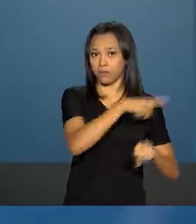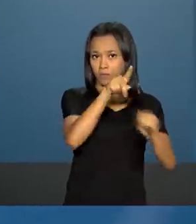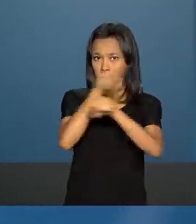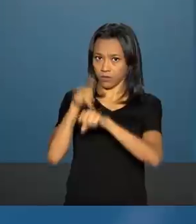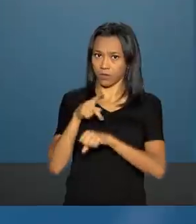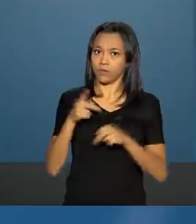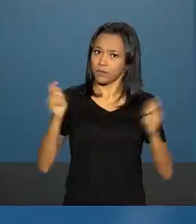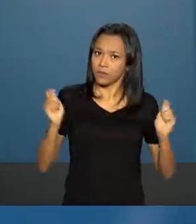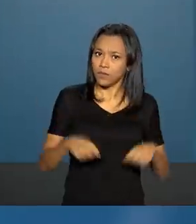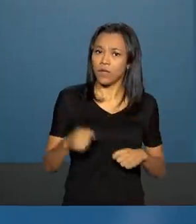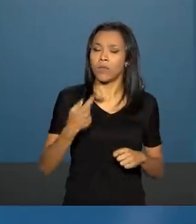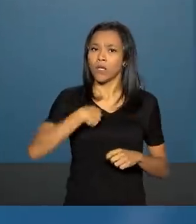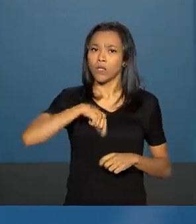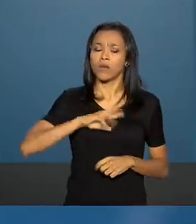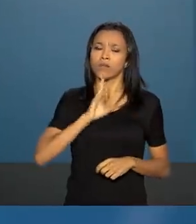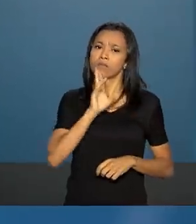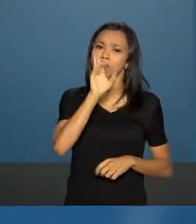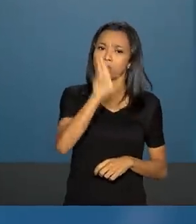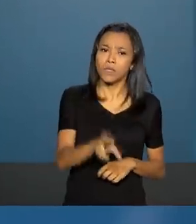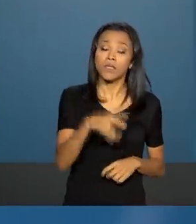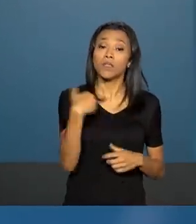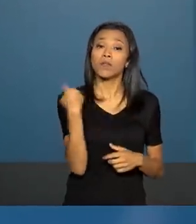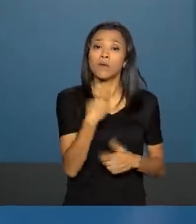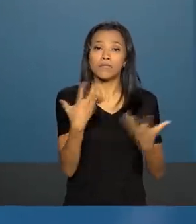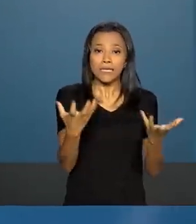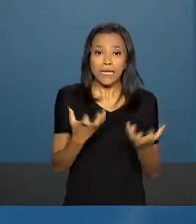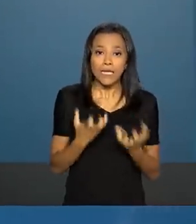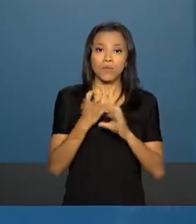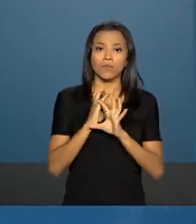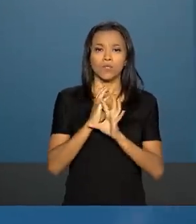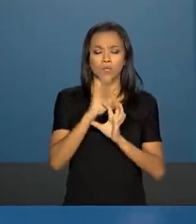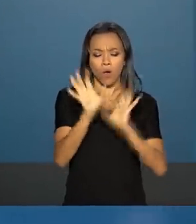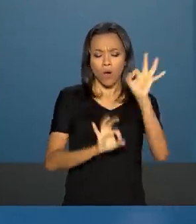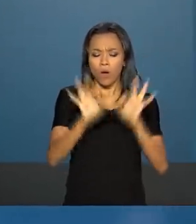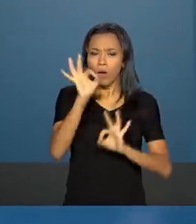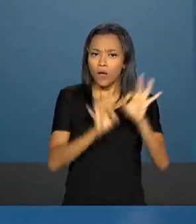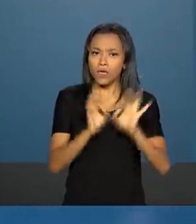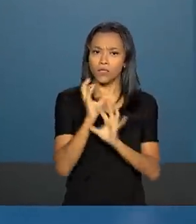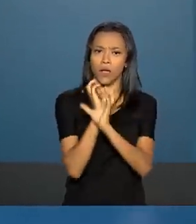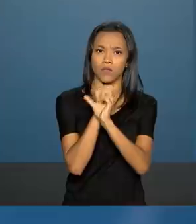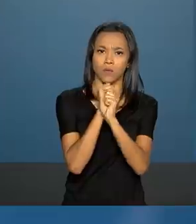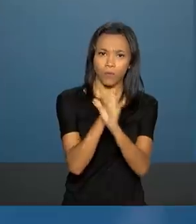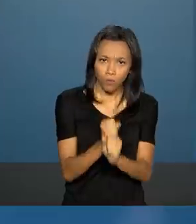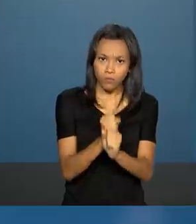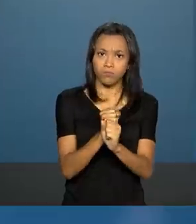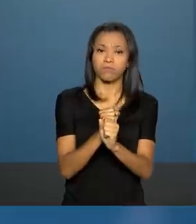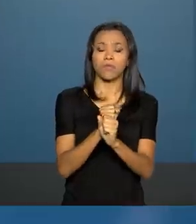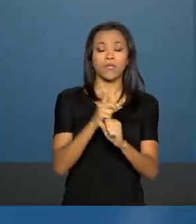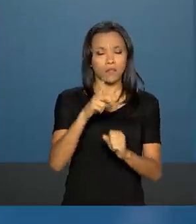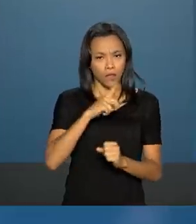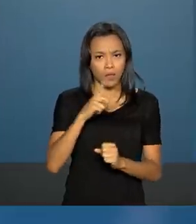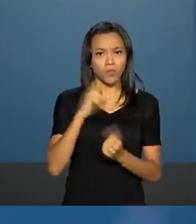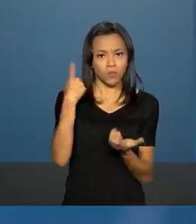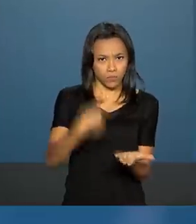podemos dá-la ao mostrar que queremos equilibrar nossas contas, que nós temos